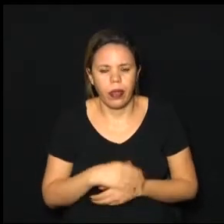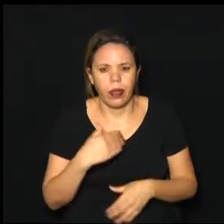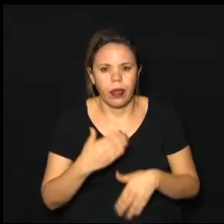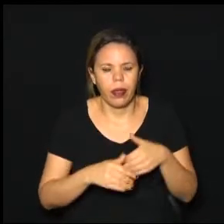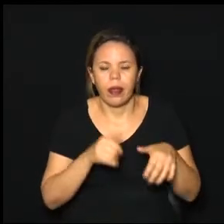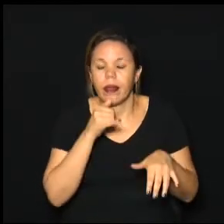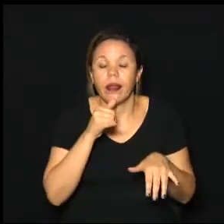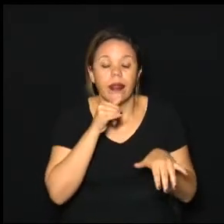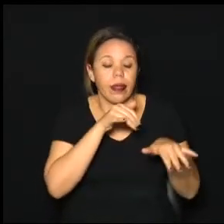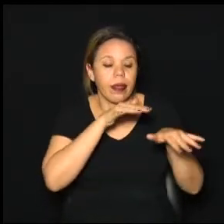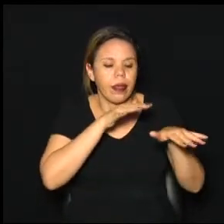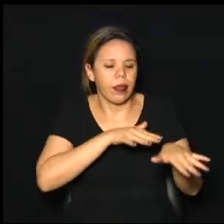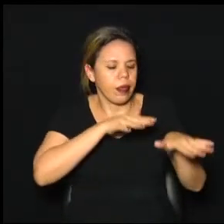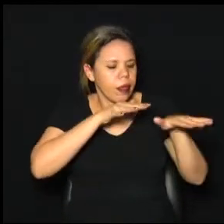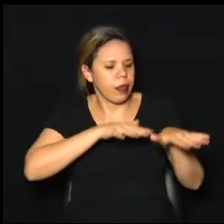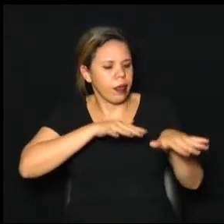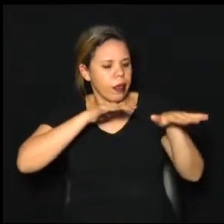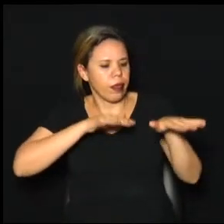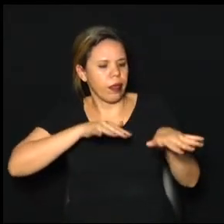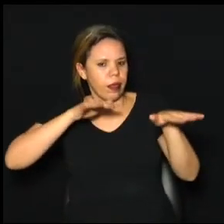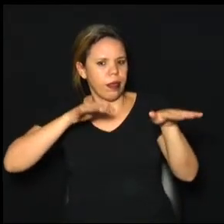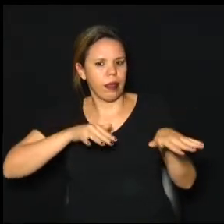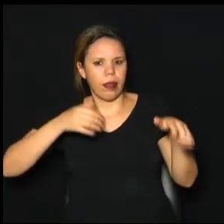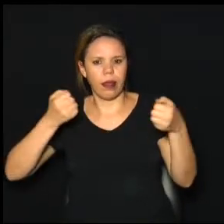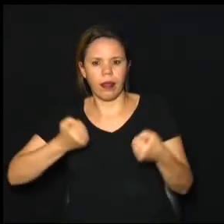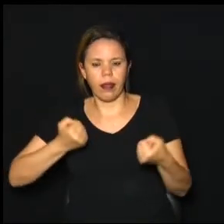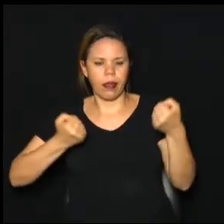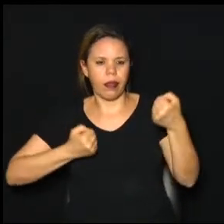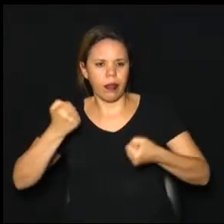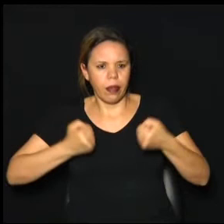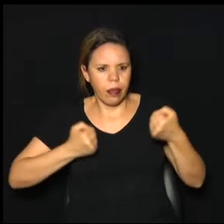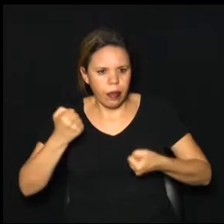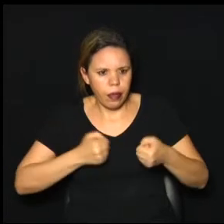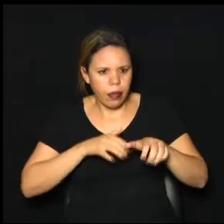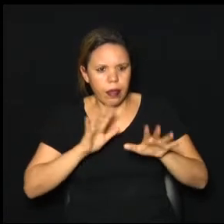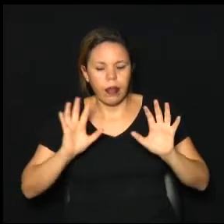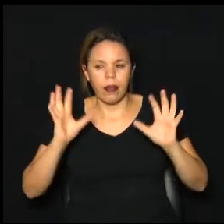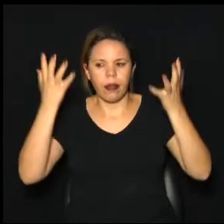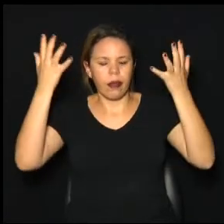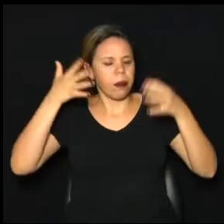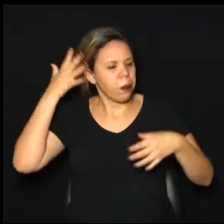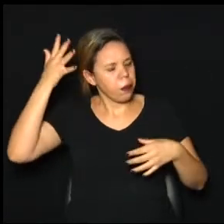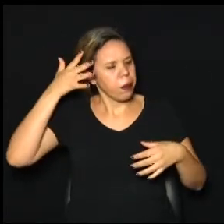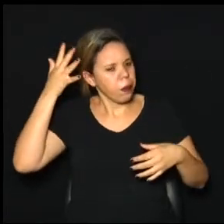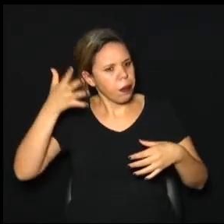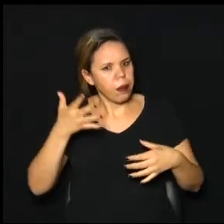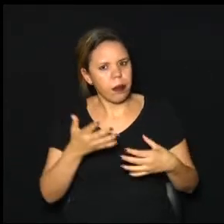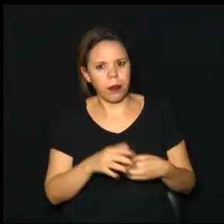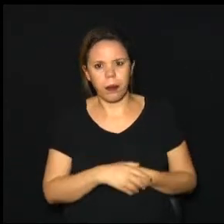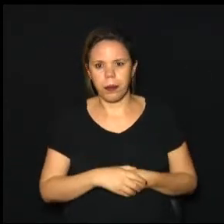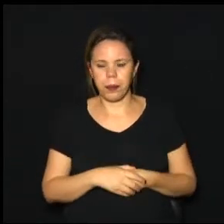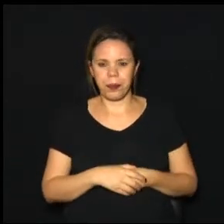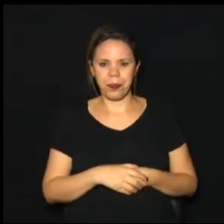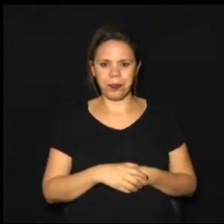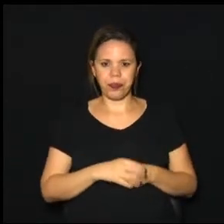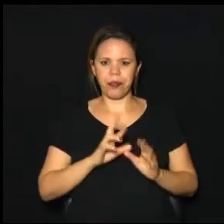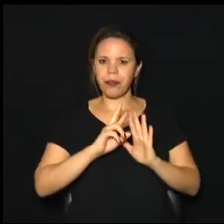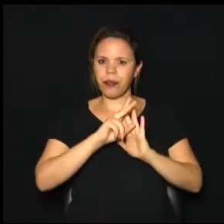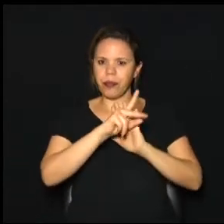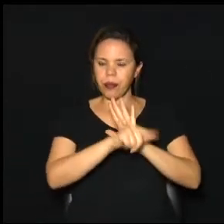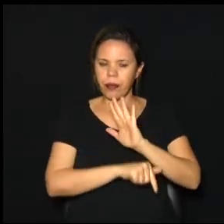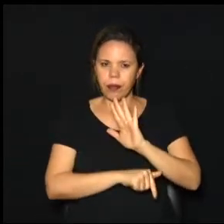Caminhadas, né, carreatas, eventos que demandam uma